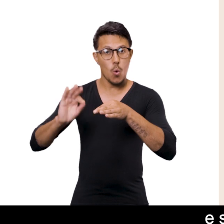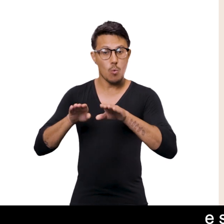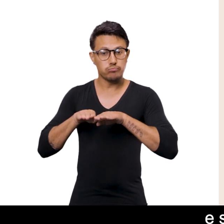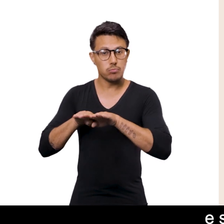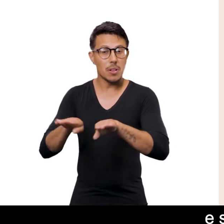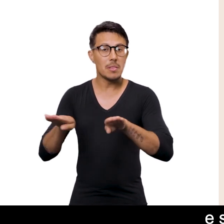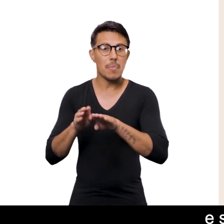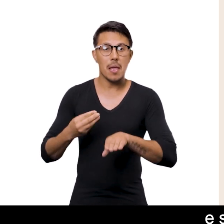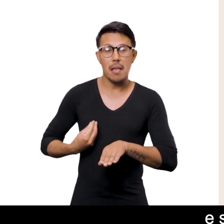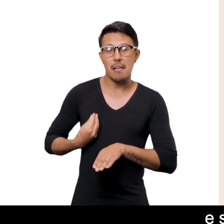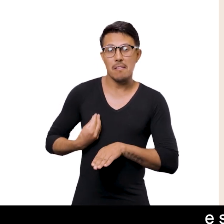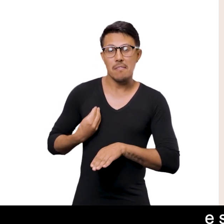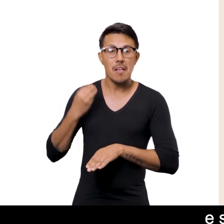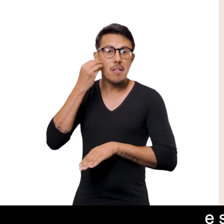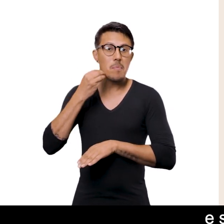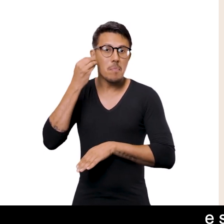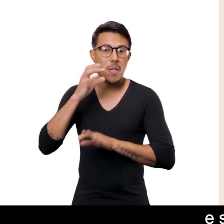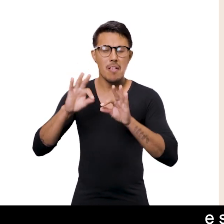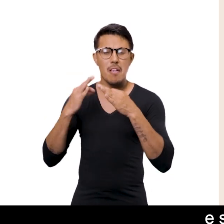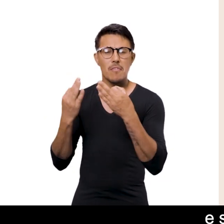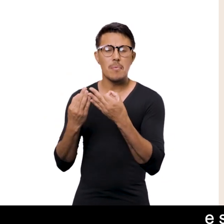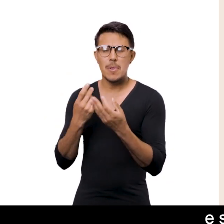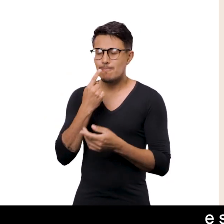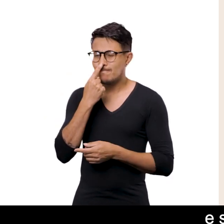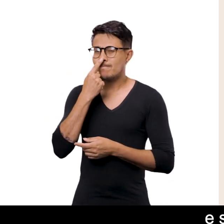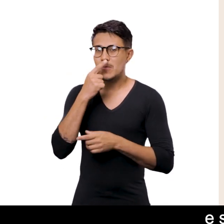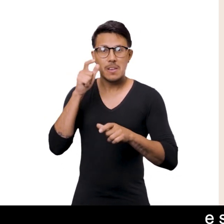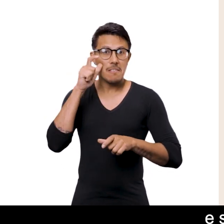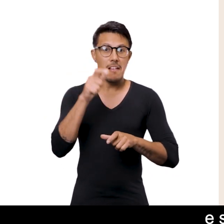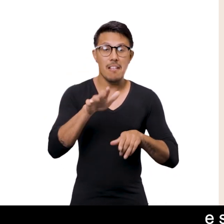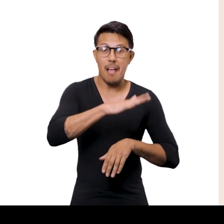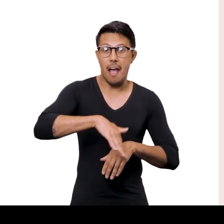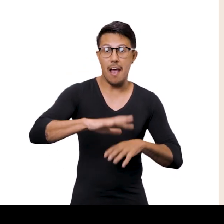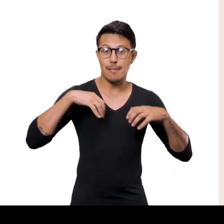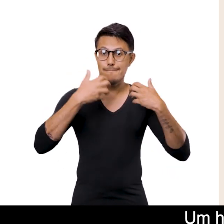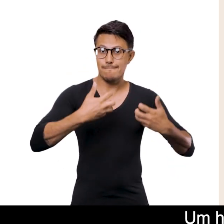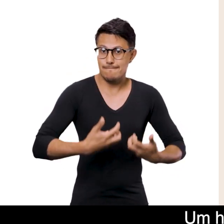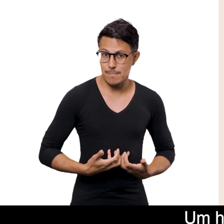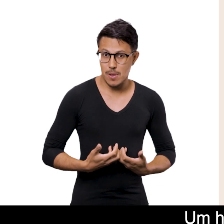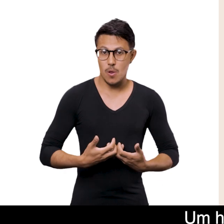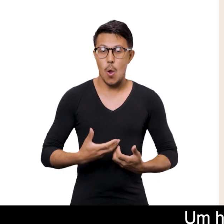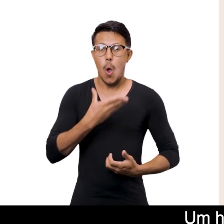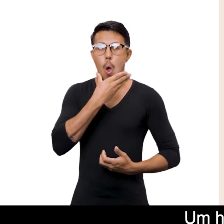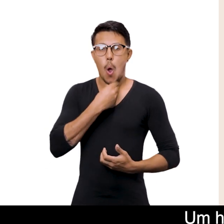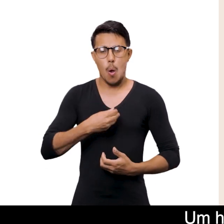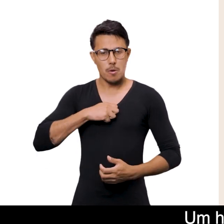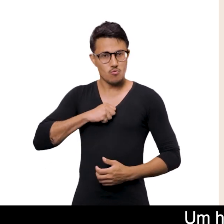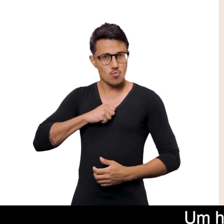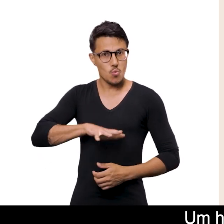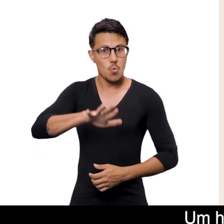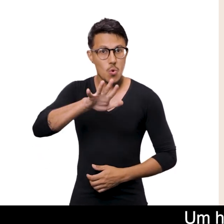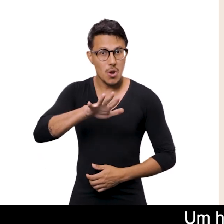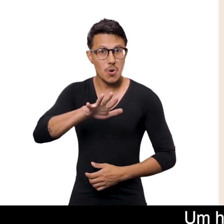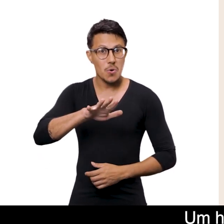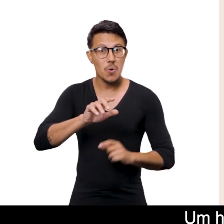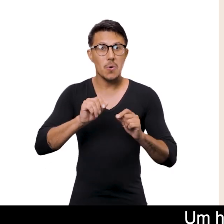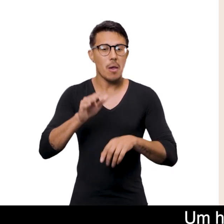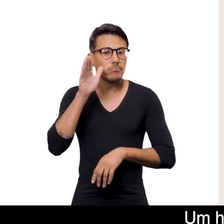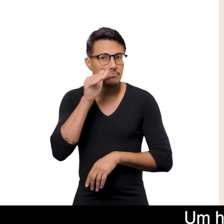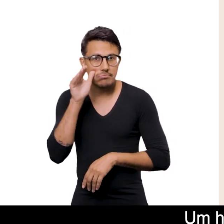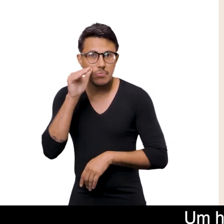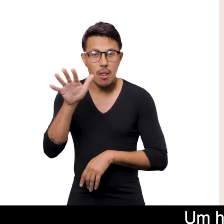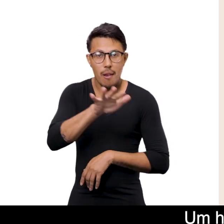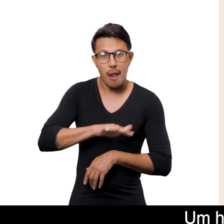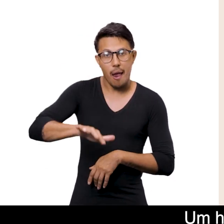são reflexos da vivência familiar e do profundo interesse pela moda. Um homem queer que,